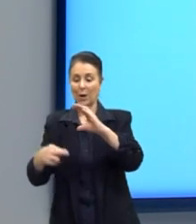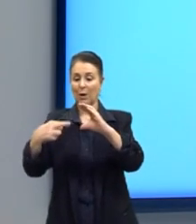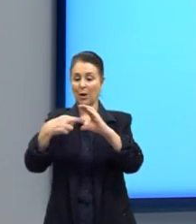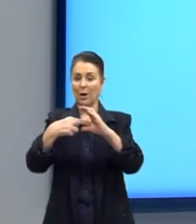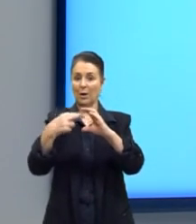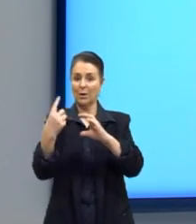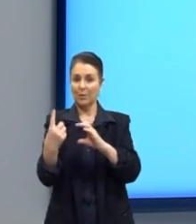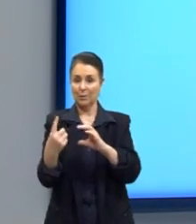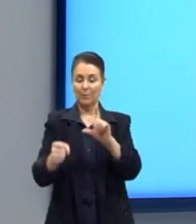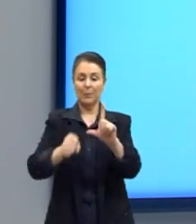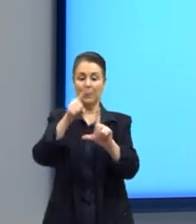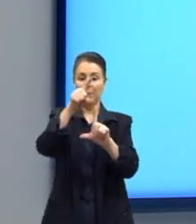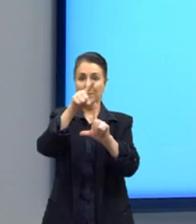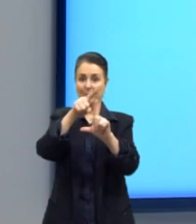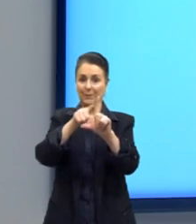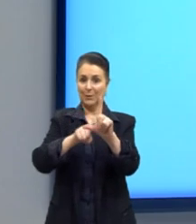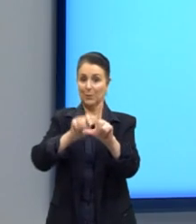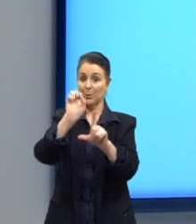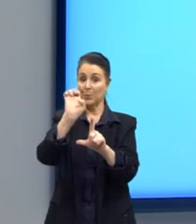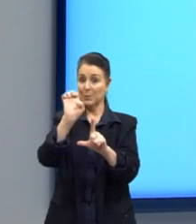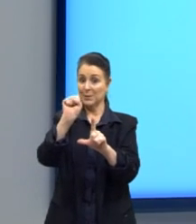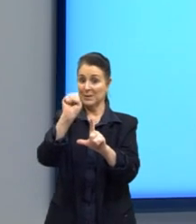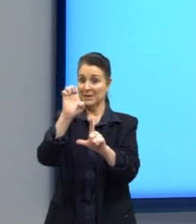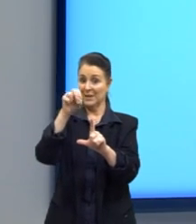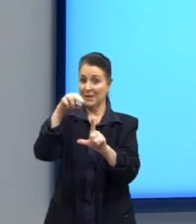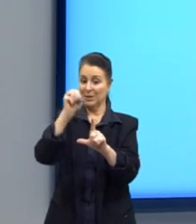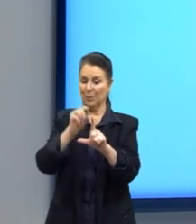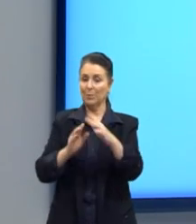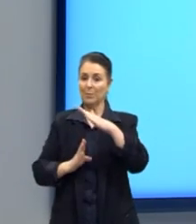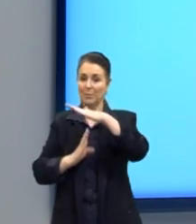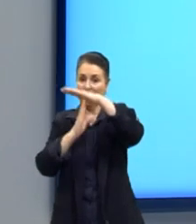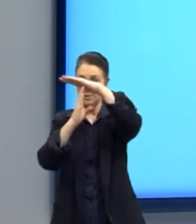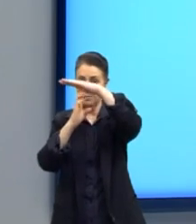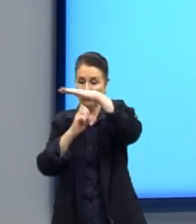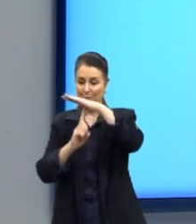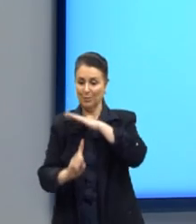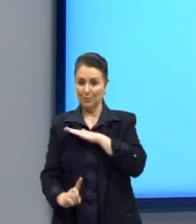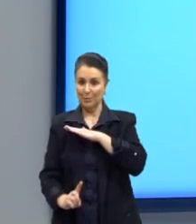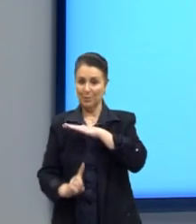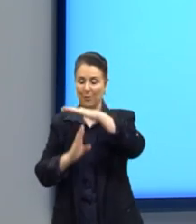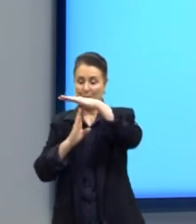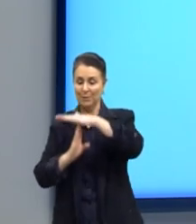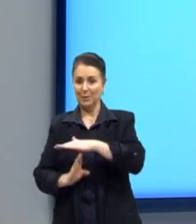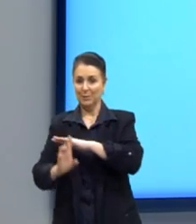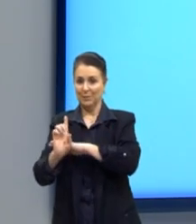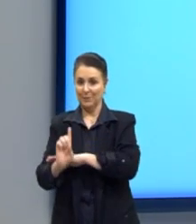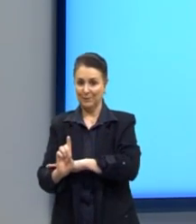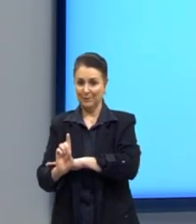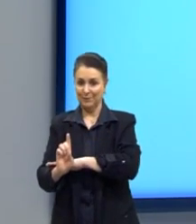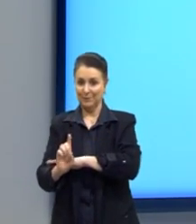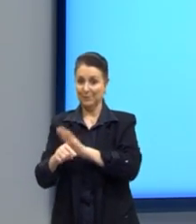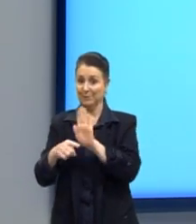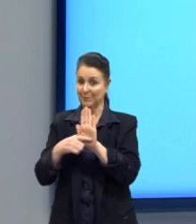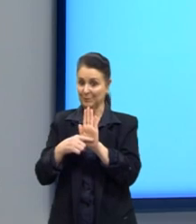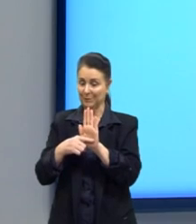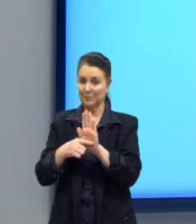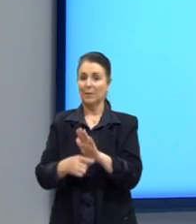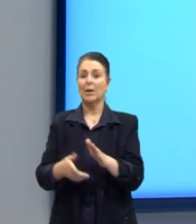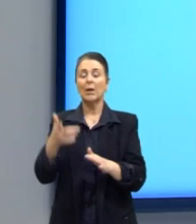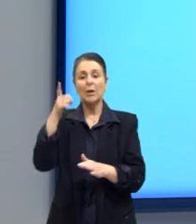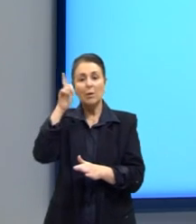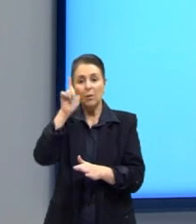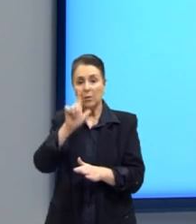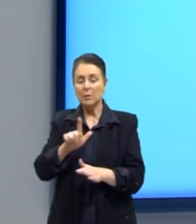vemos no eixo vertical então o valor máximo é um valor mínimo menos um então nós conseguimos até